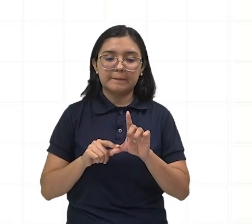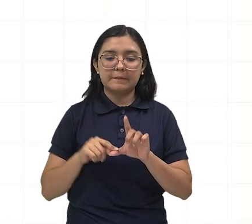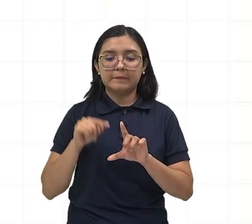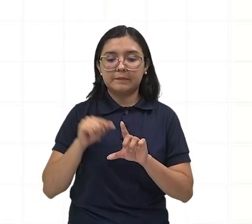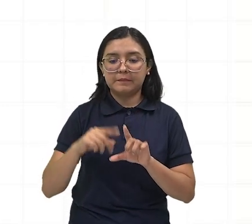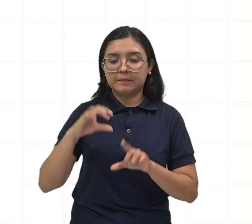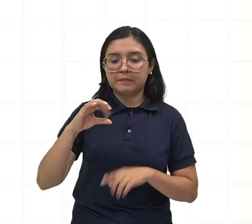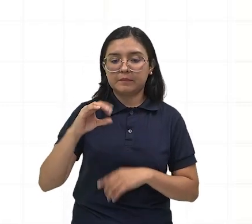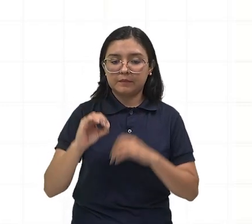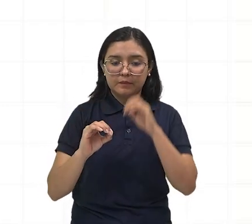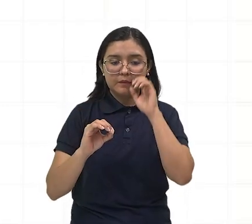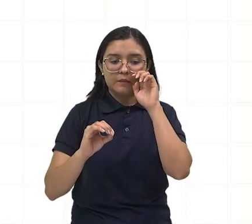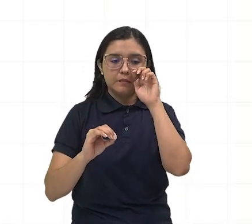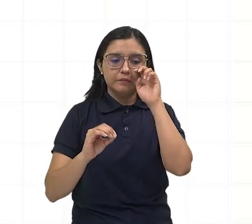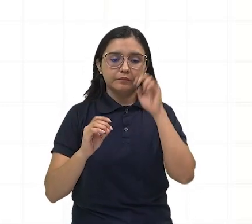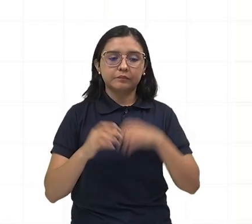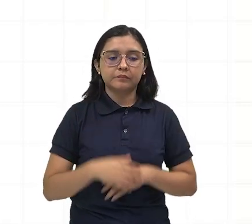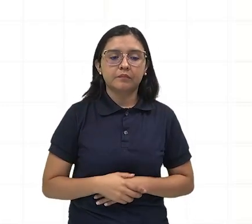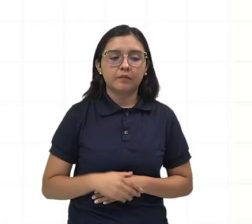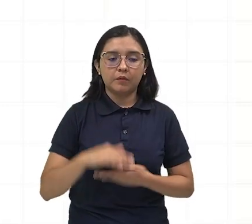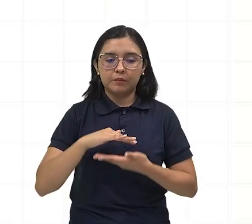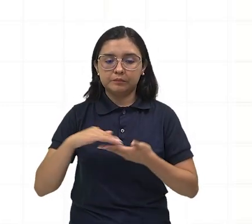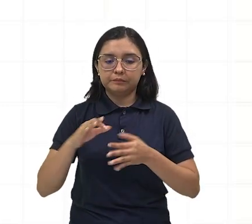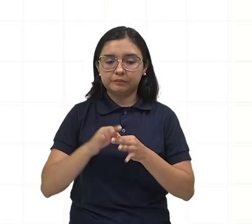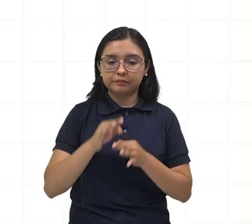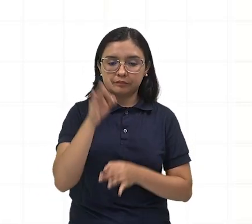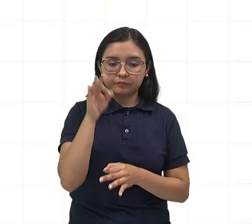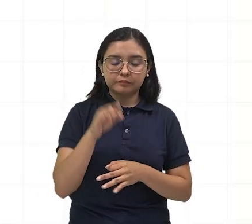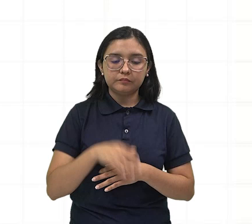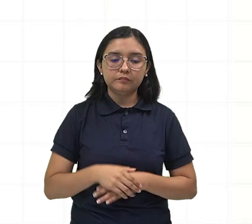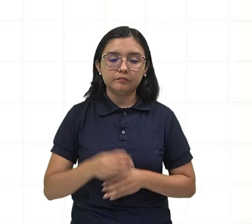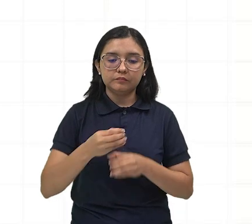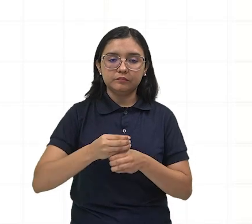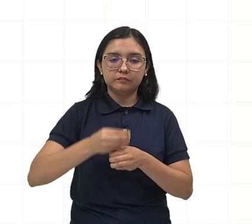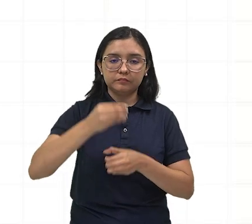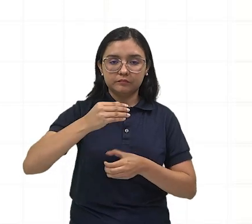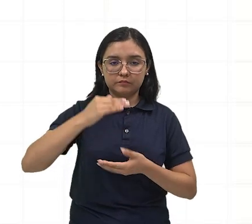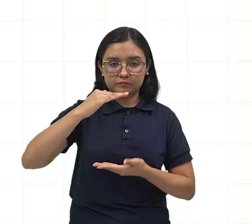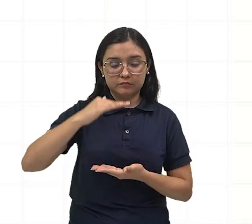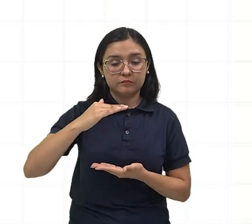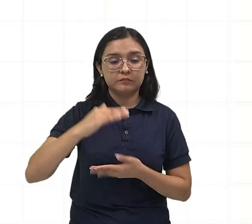reto, com a base, aos planos, né,